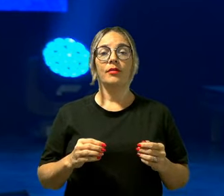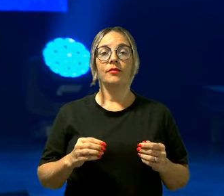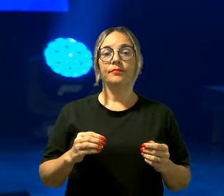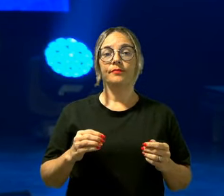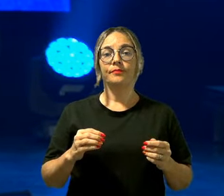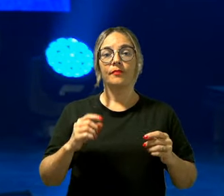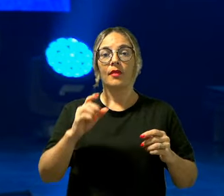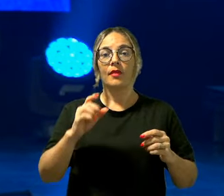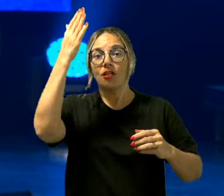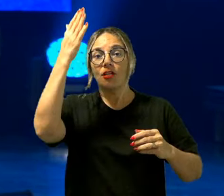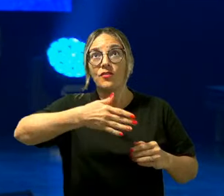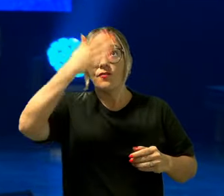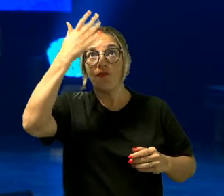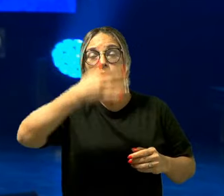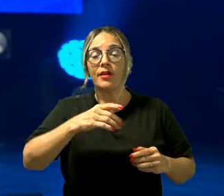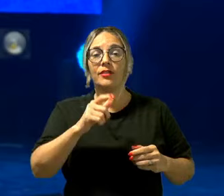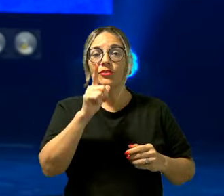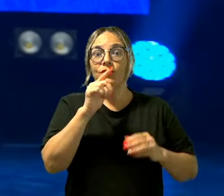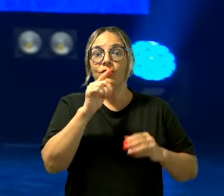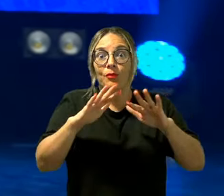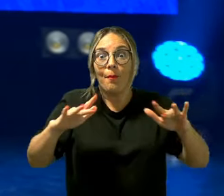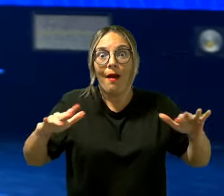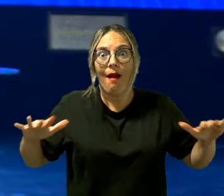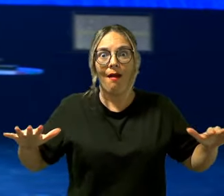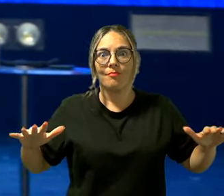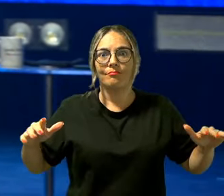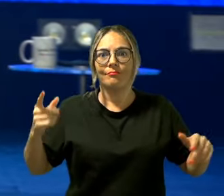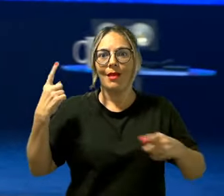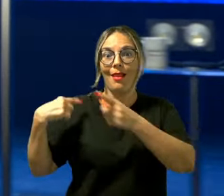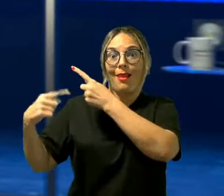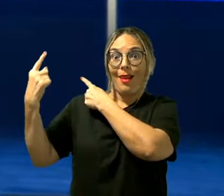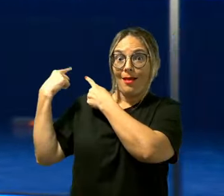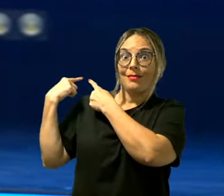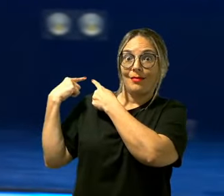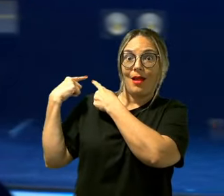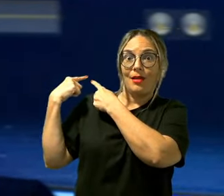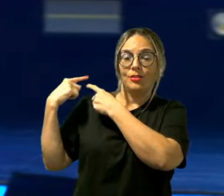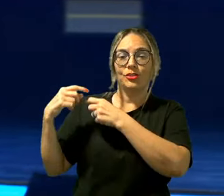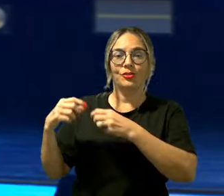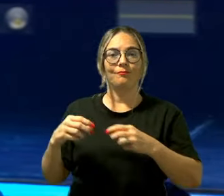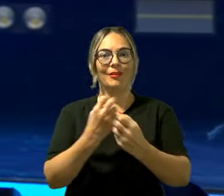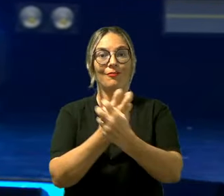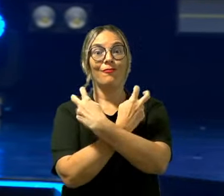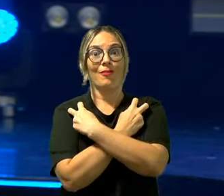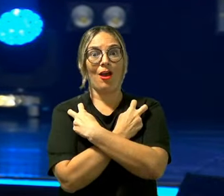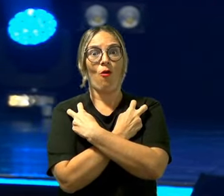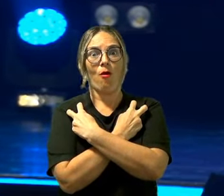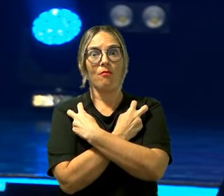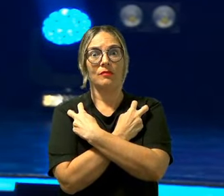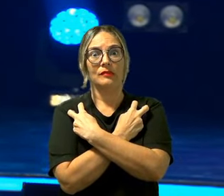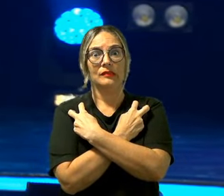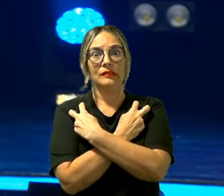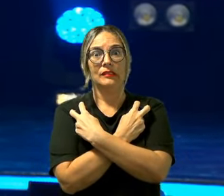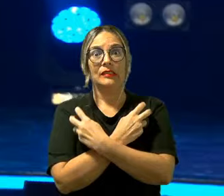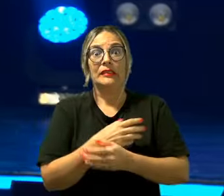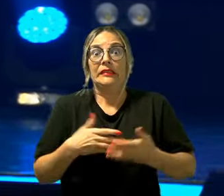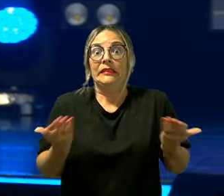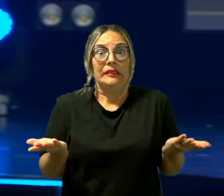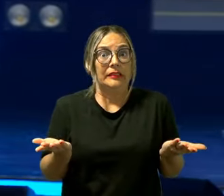mar, atrás tem Faraó. Mais uma música para o final, aleluia. Você que é dinossauro de igreja já pegou qual é a próxima,